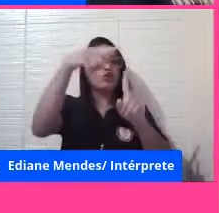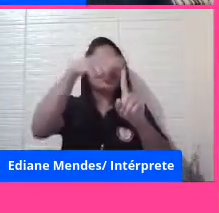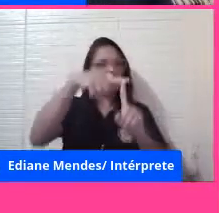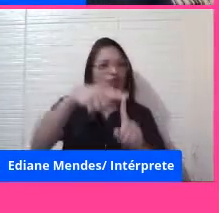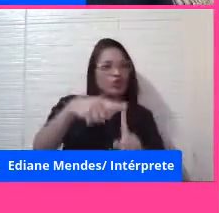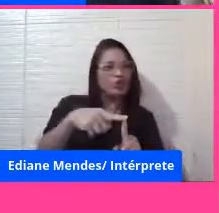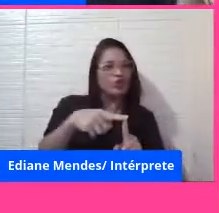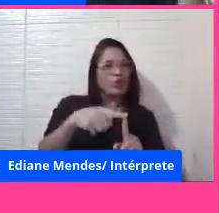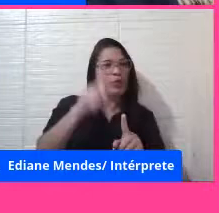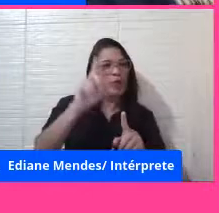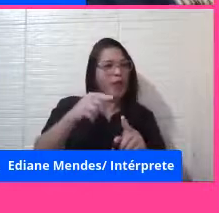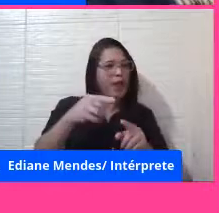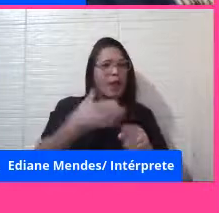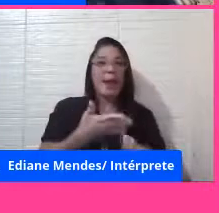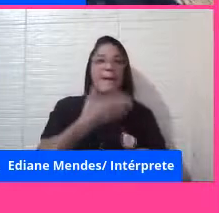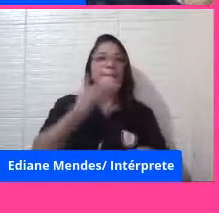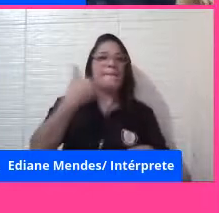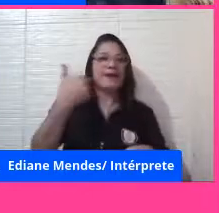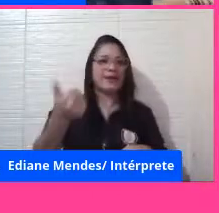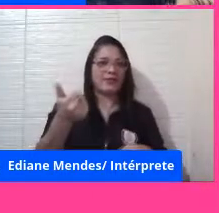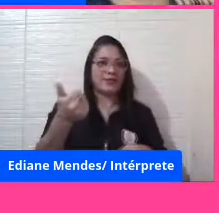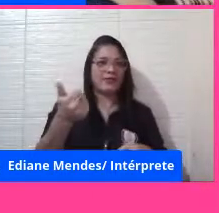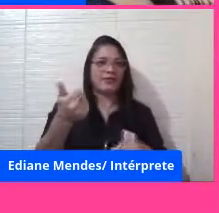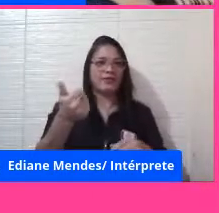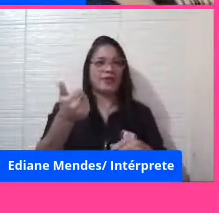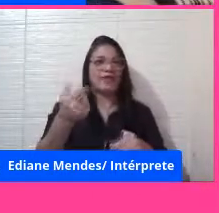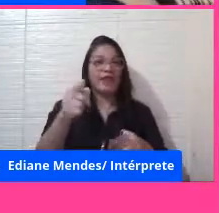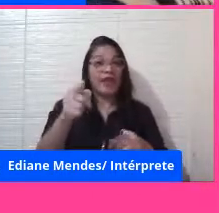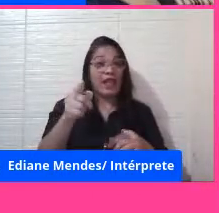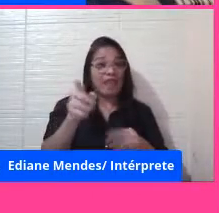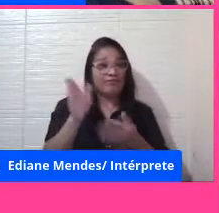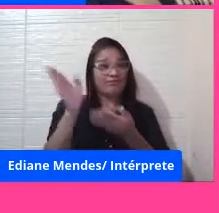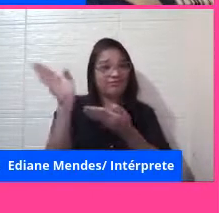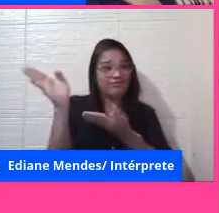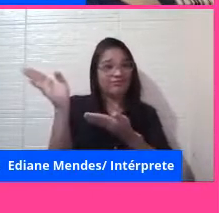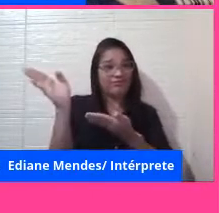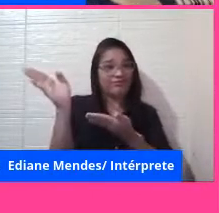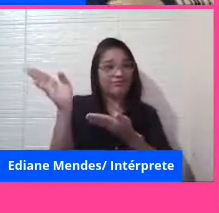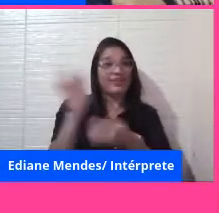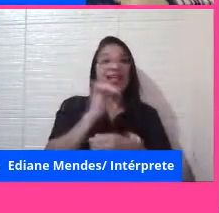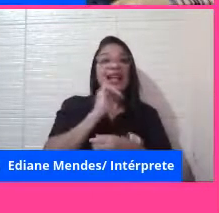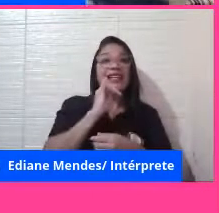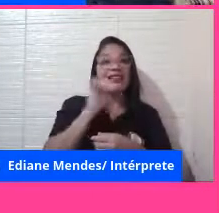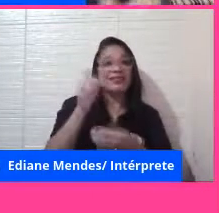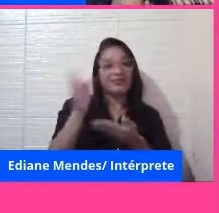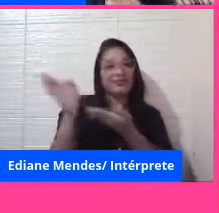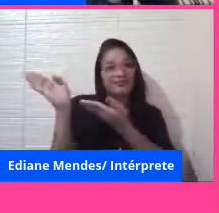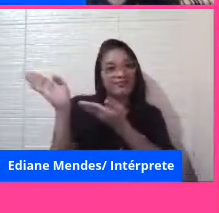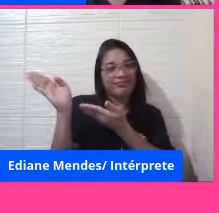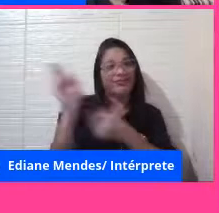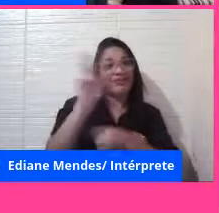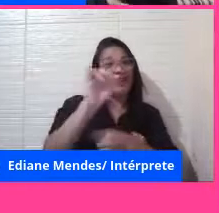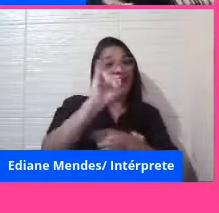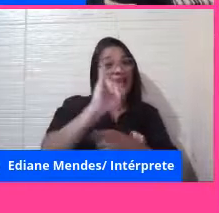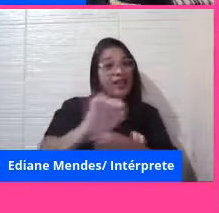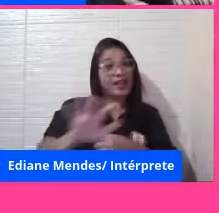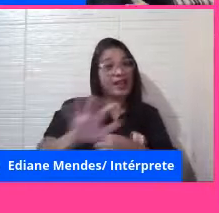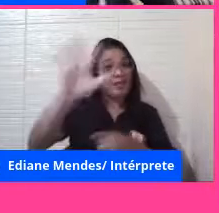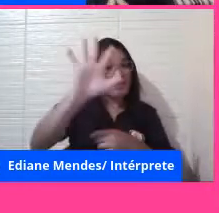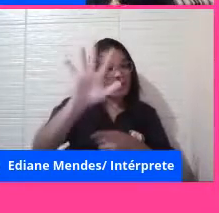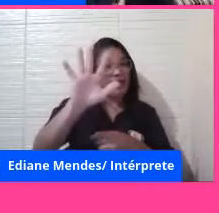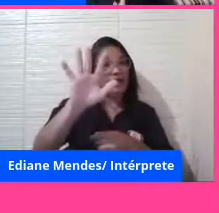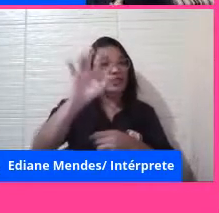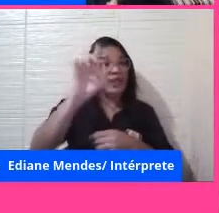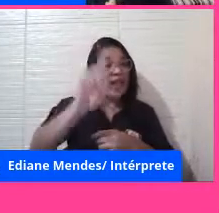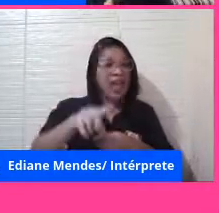alta resolução, certo? Aqui a gente tem um exemplo, né, da impressora que é bem popular na área de SLA, que é